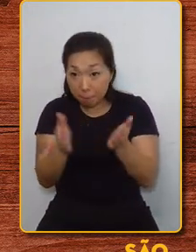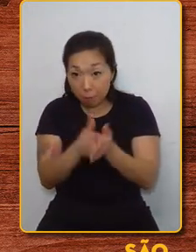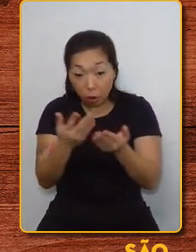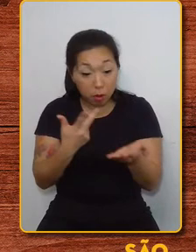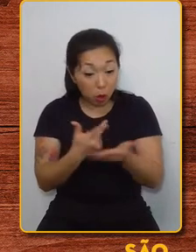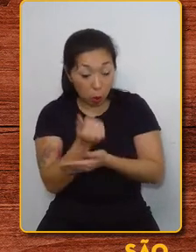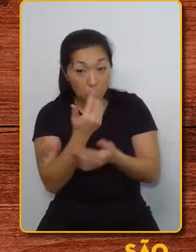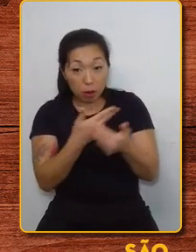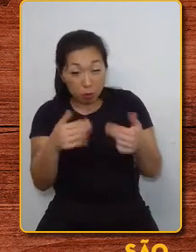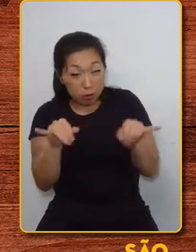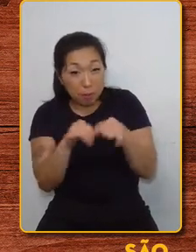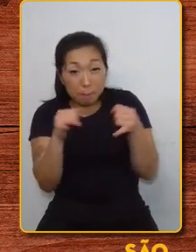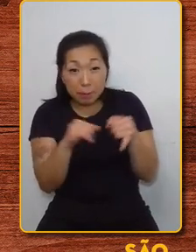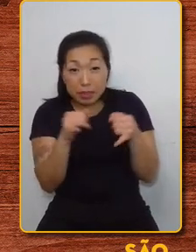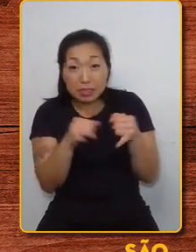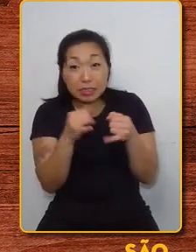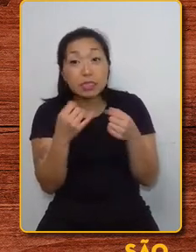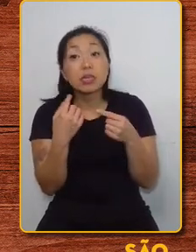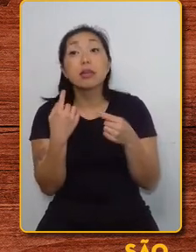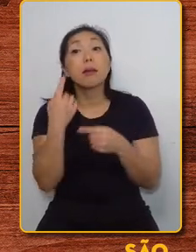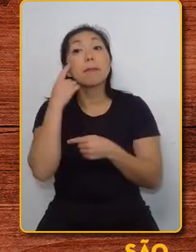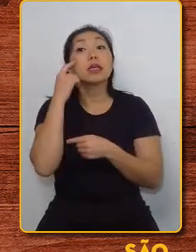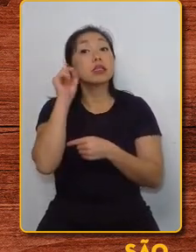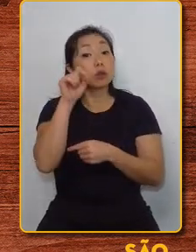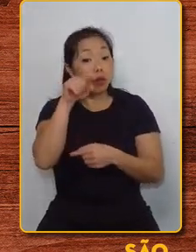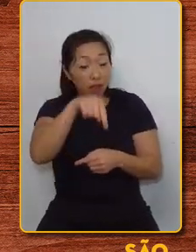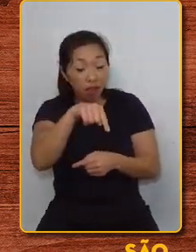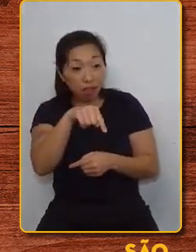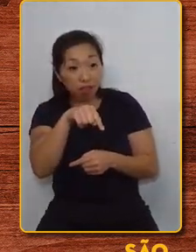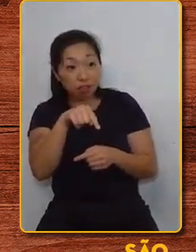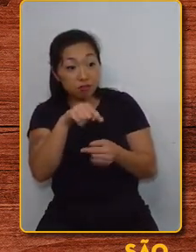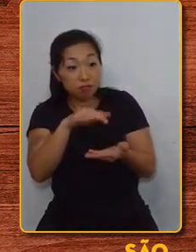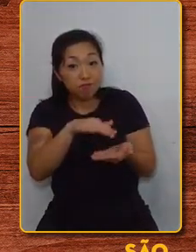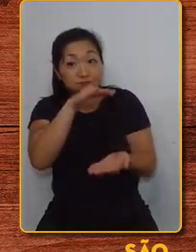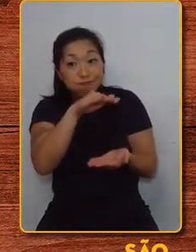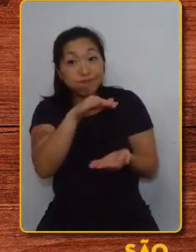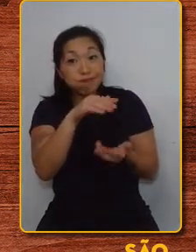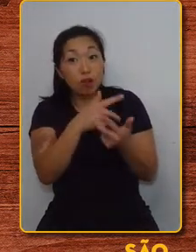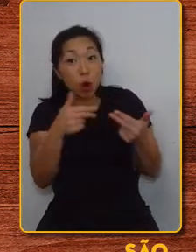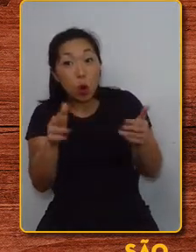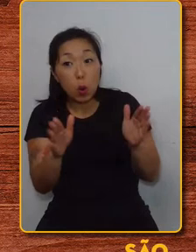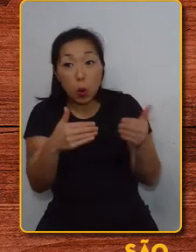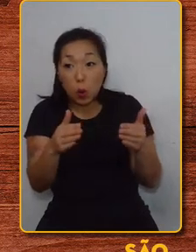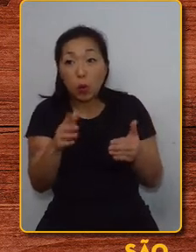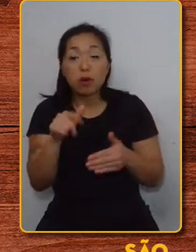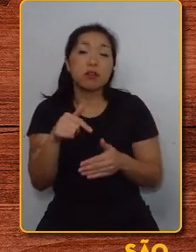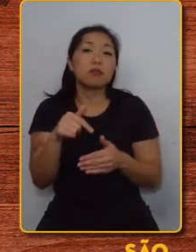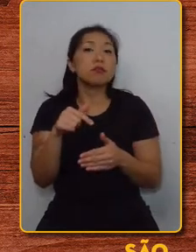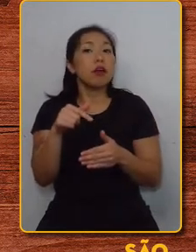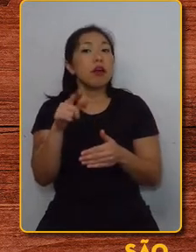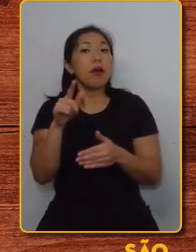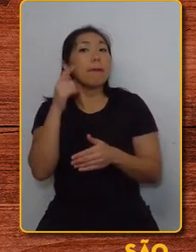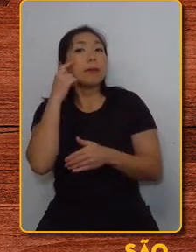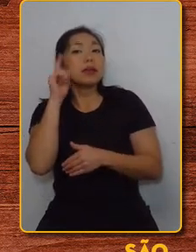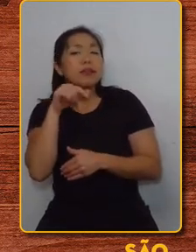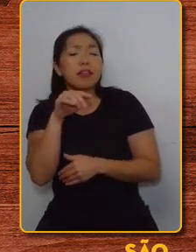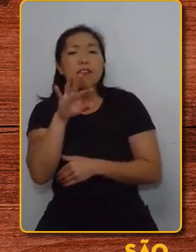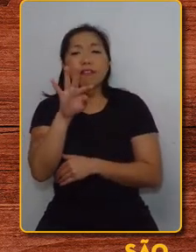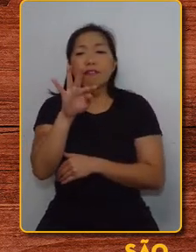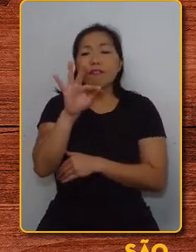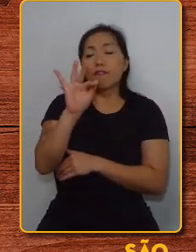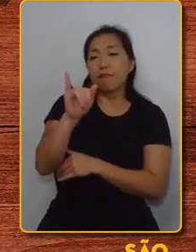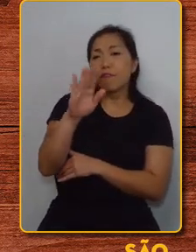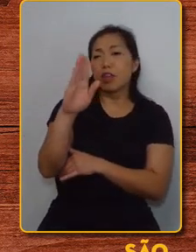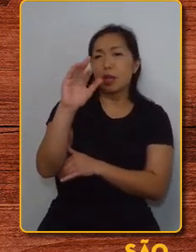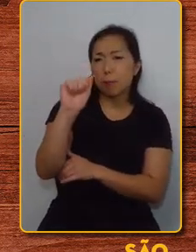porcariito achando que aquilo é nutritivo, porque tem fibra, sais minerais e rico em